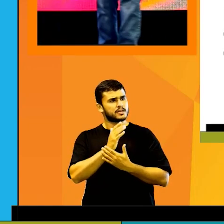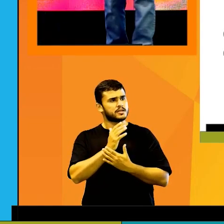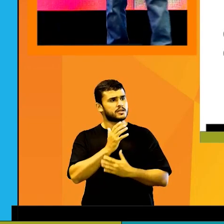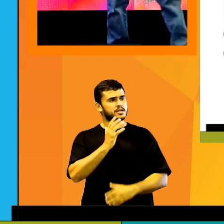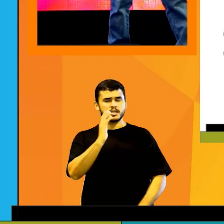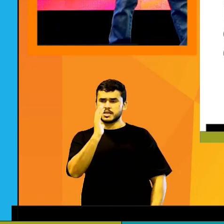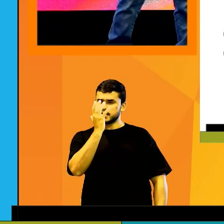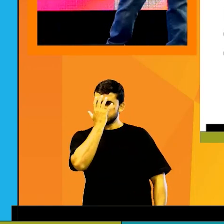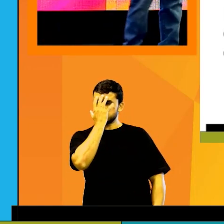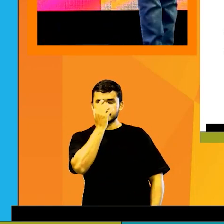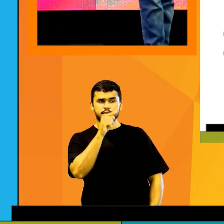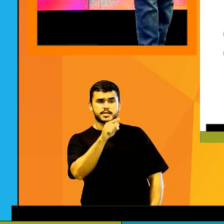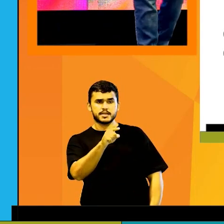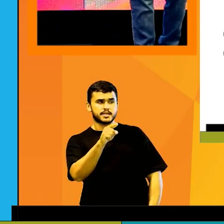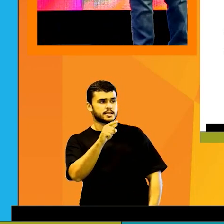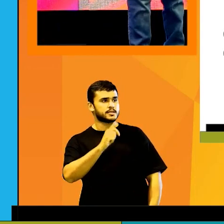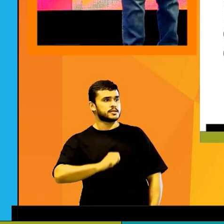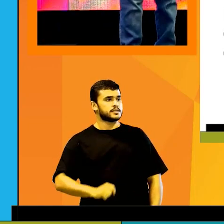Oi,